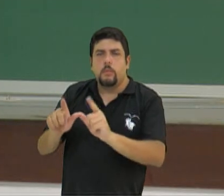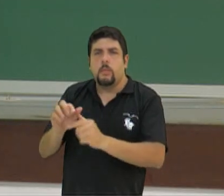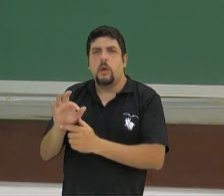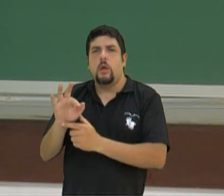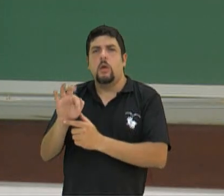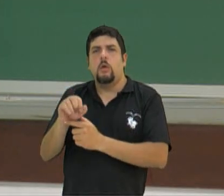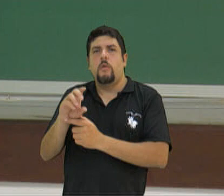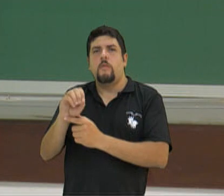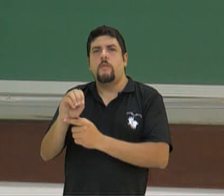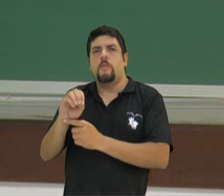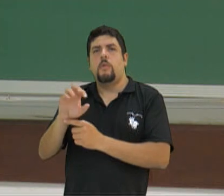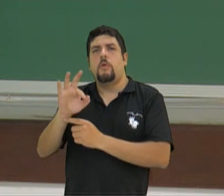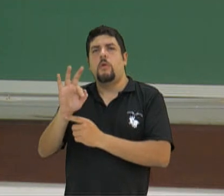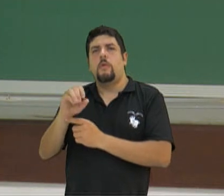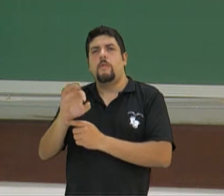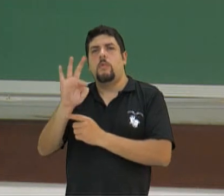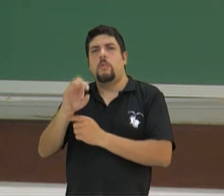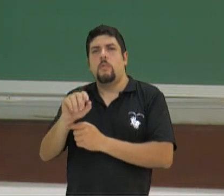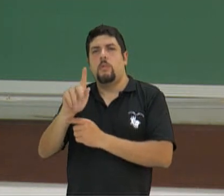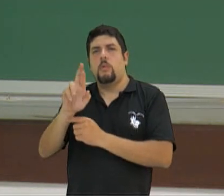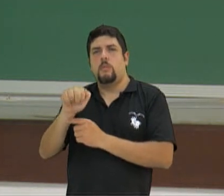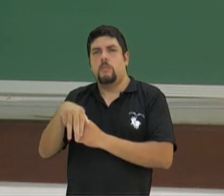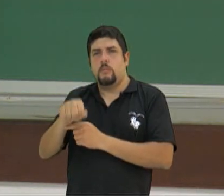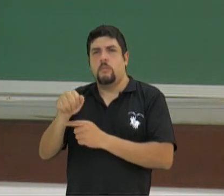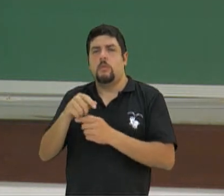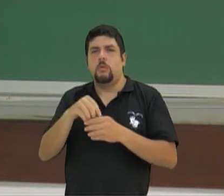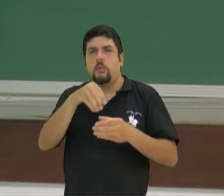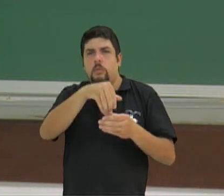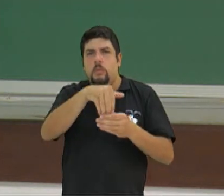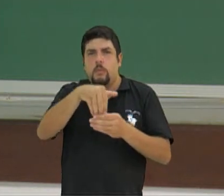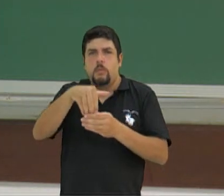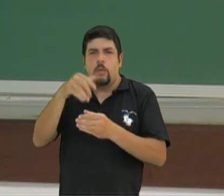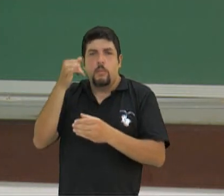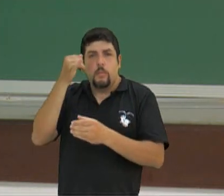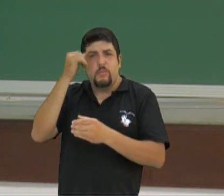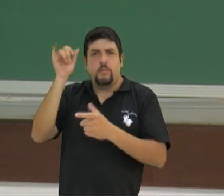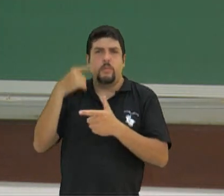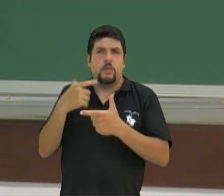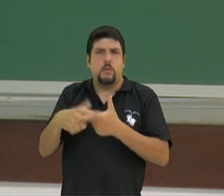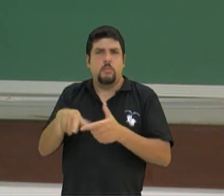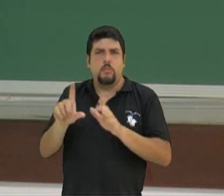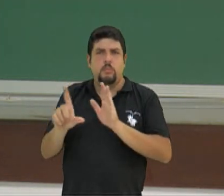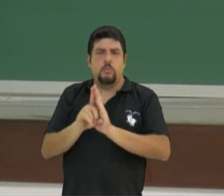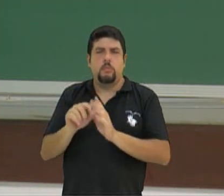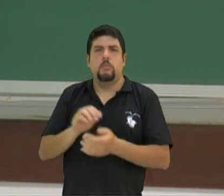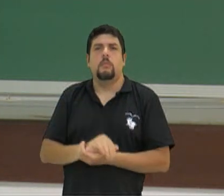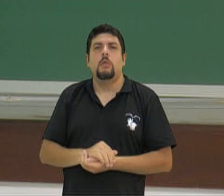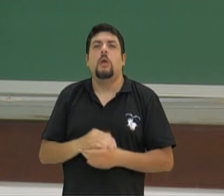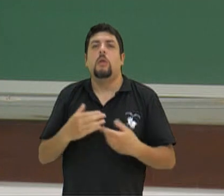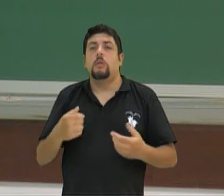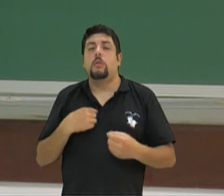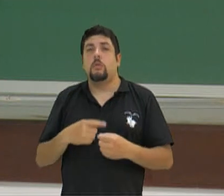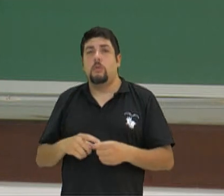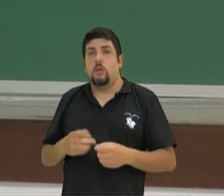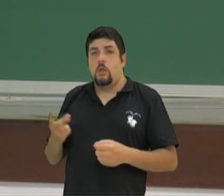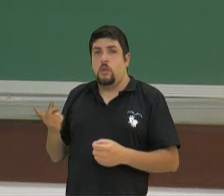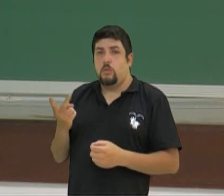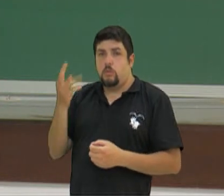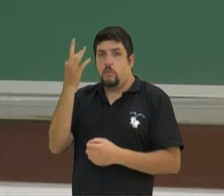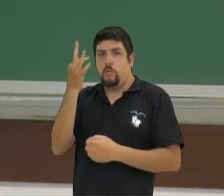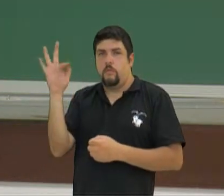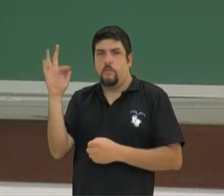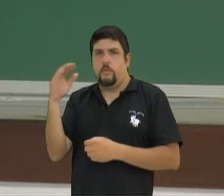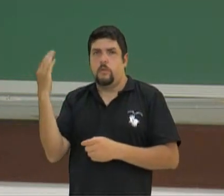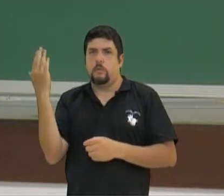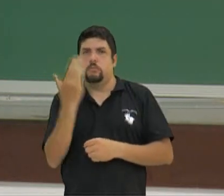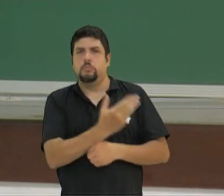sempre no princípio da foto, né, para evitar problemas legais. Dessa maneira, o invento dos irmãos franceses superou os concorrentes e